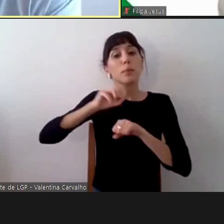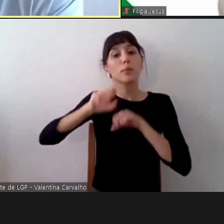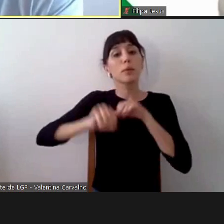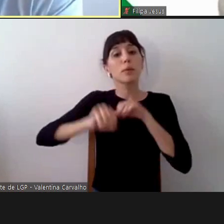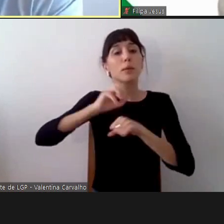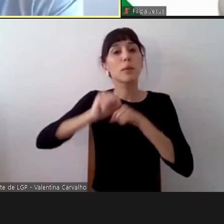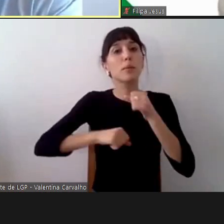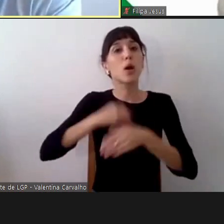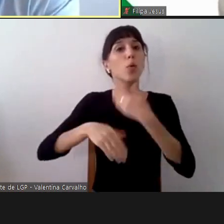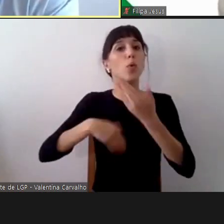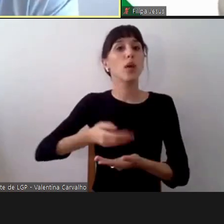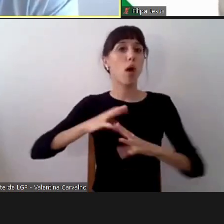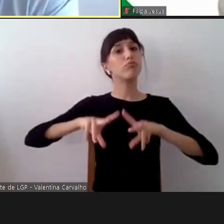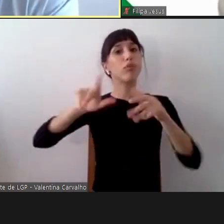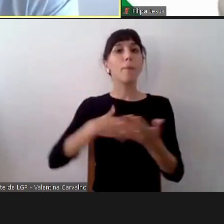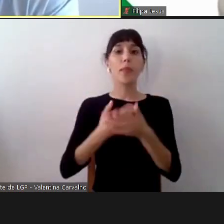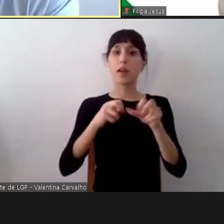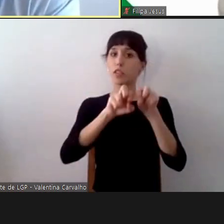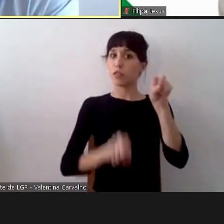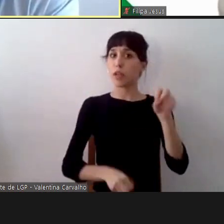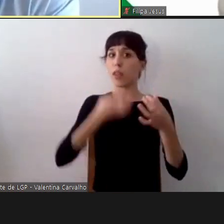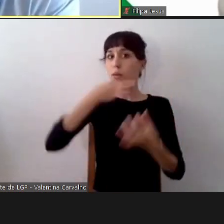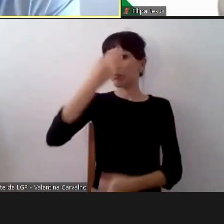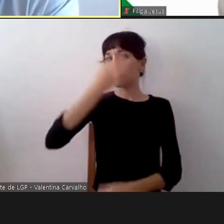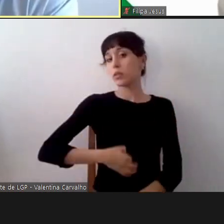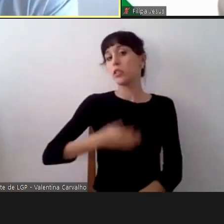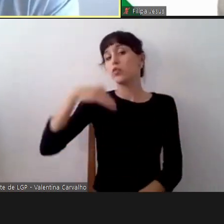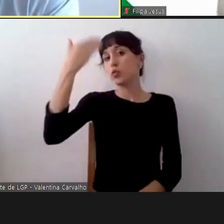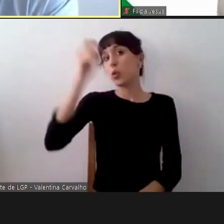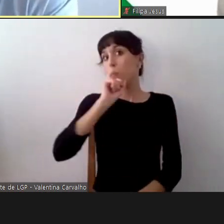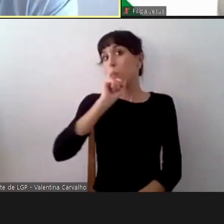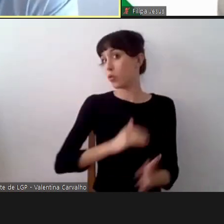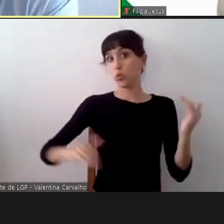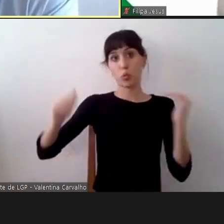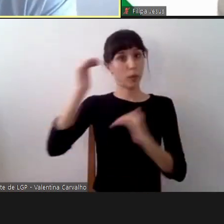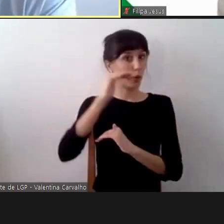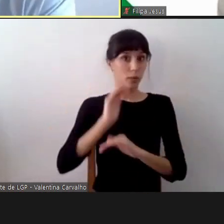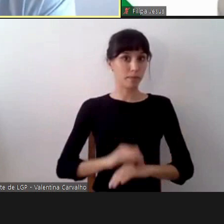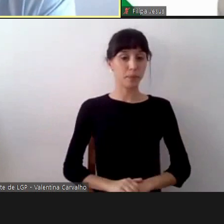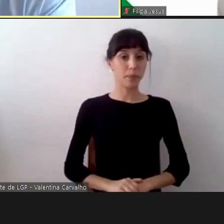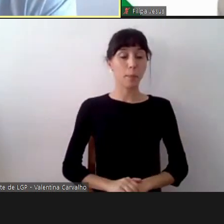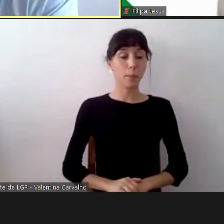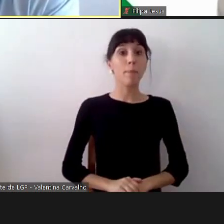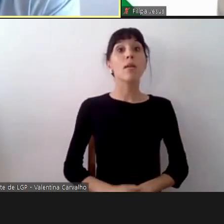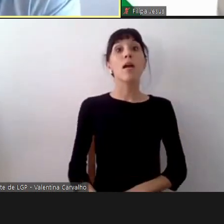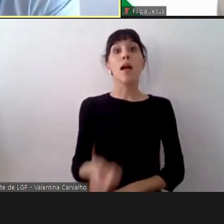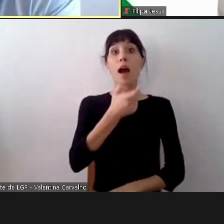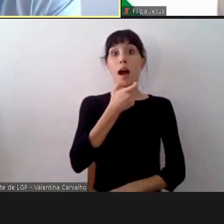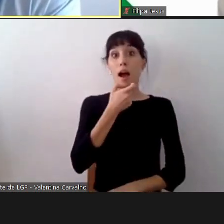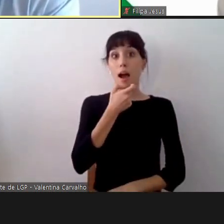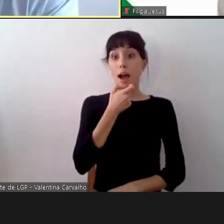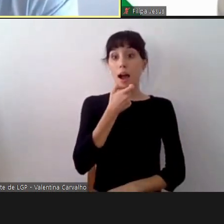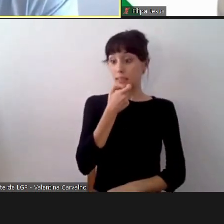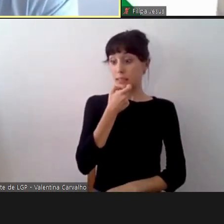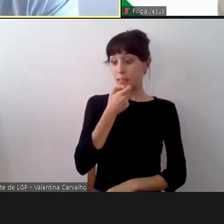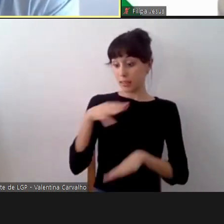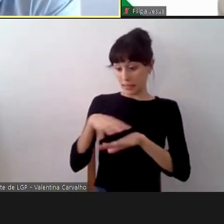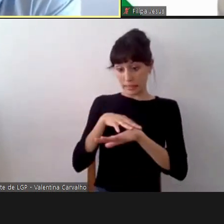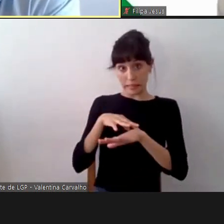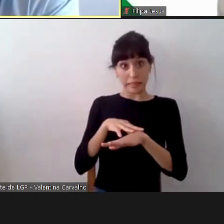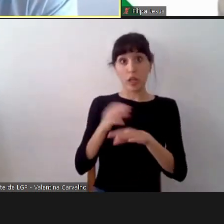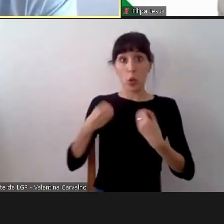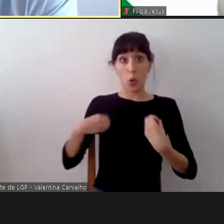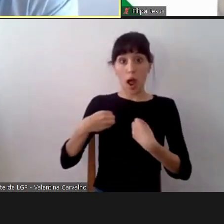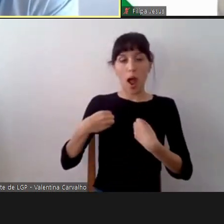certificação e eventualmente uma certificação de nível superior. E portanto, se não houver esse envolvimento, é esse desafio que eu deixo, porque